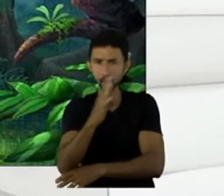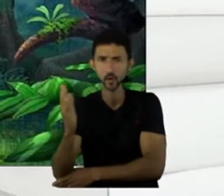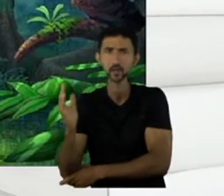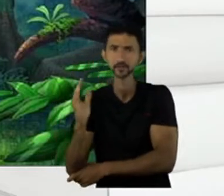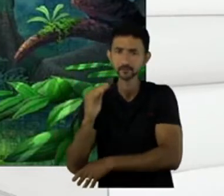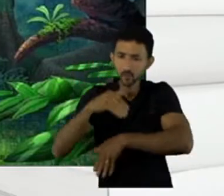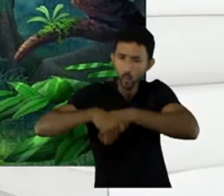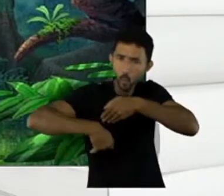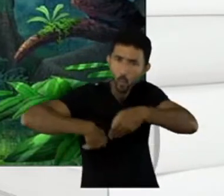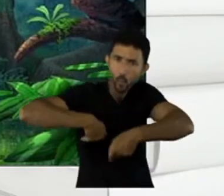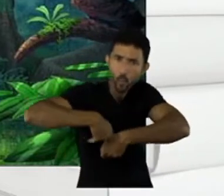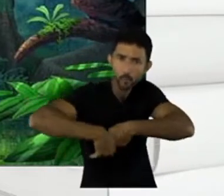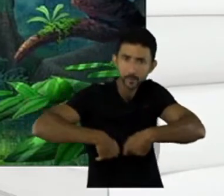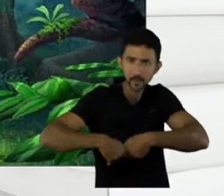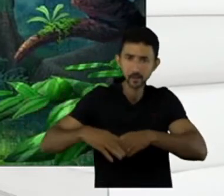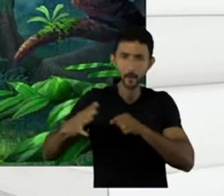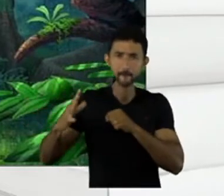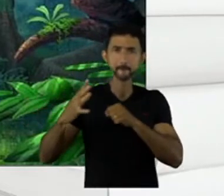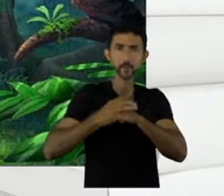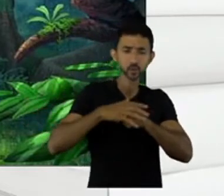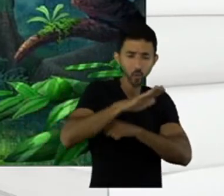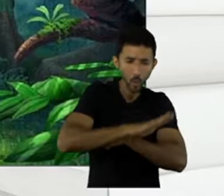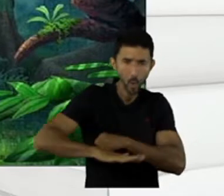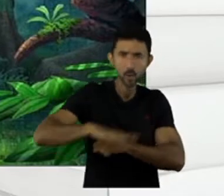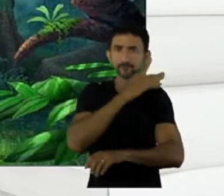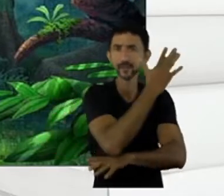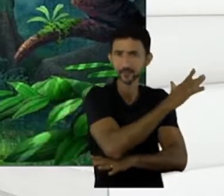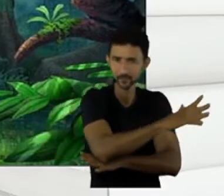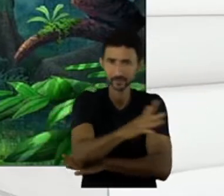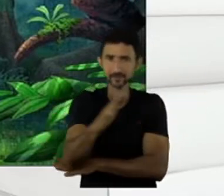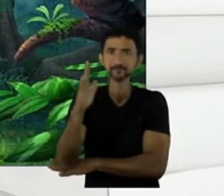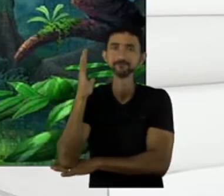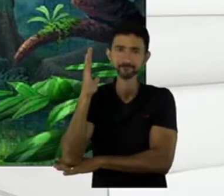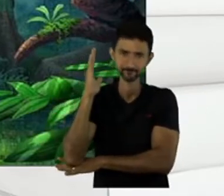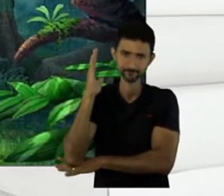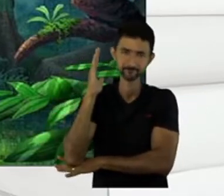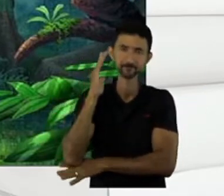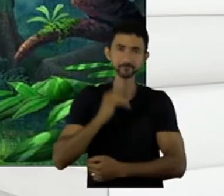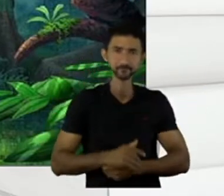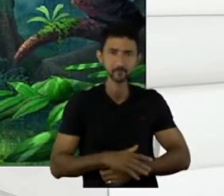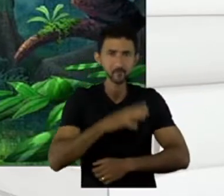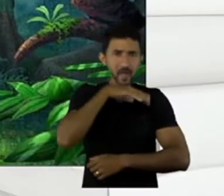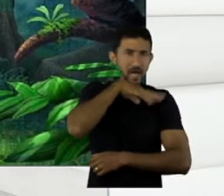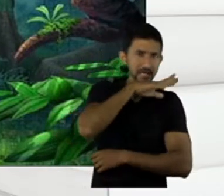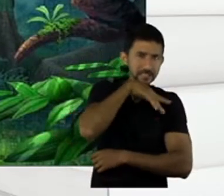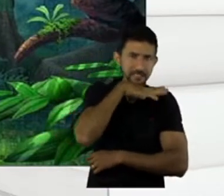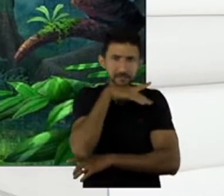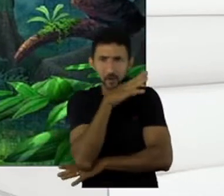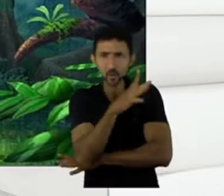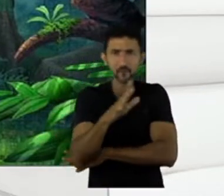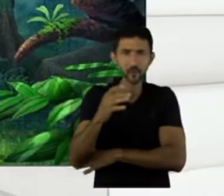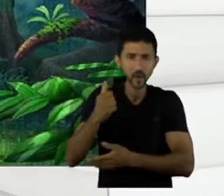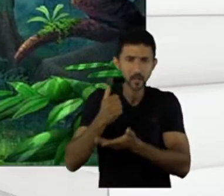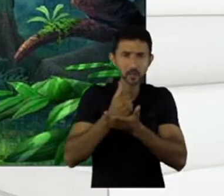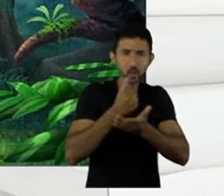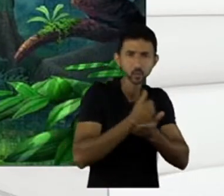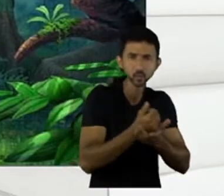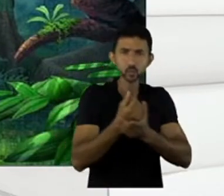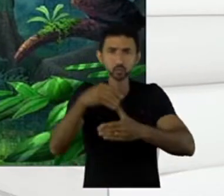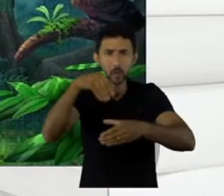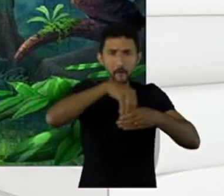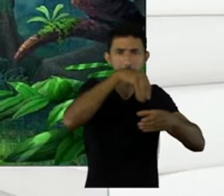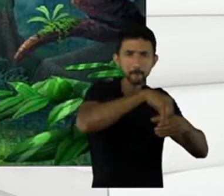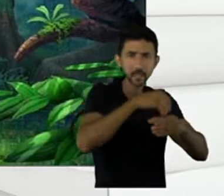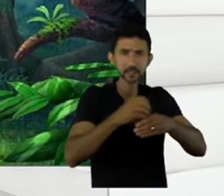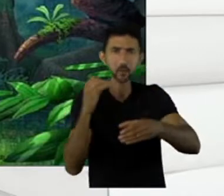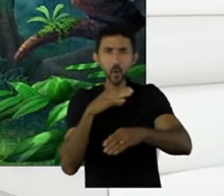Curupira. Ele é o protetor da natureza. Os animais da floresta ajudam-no